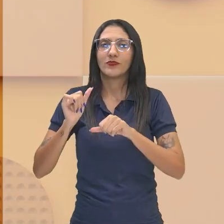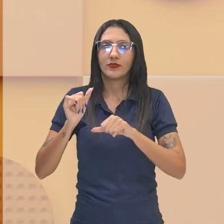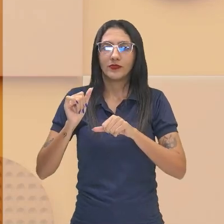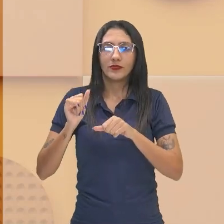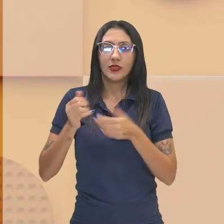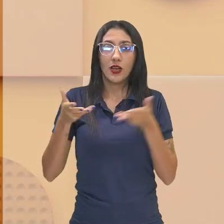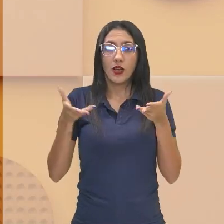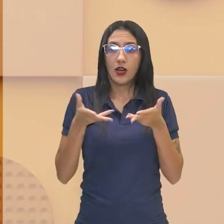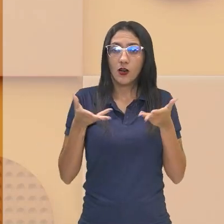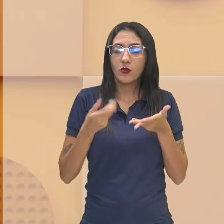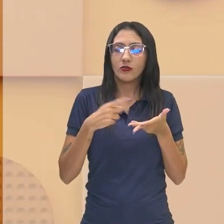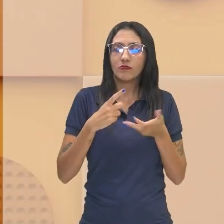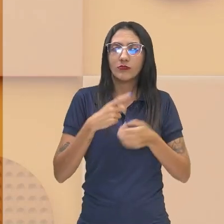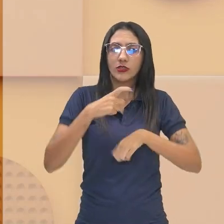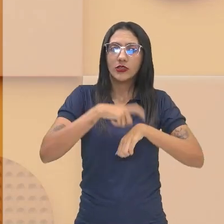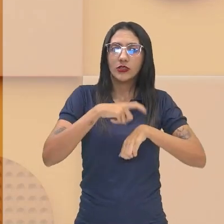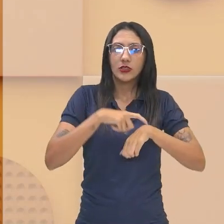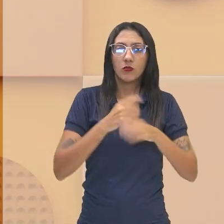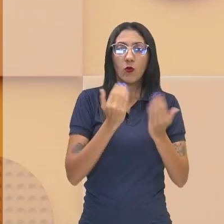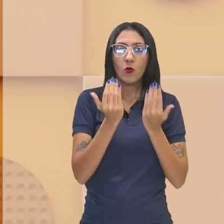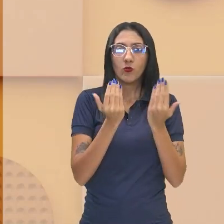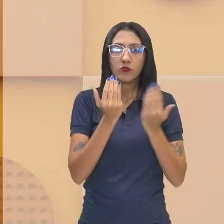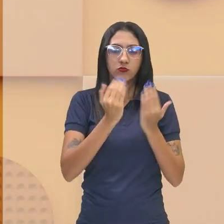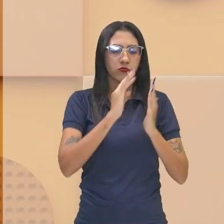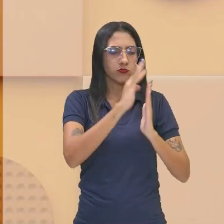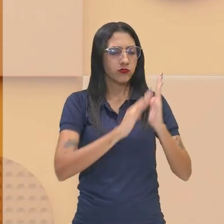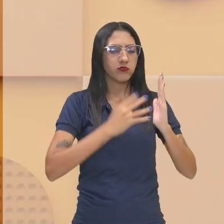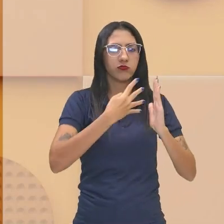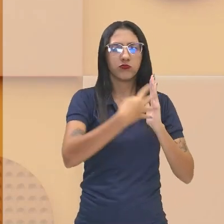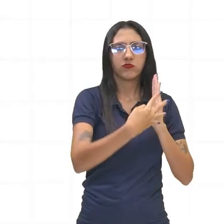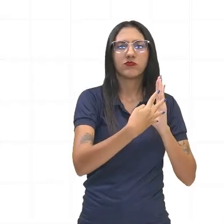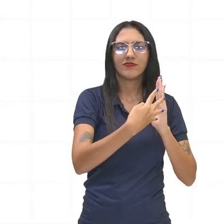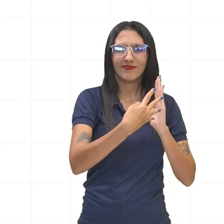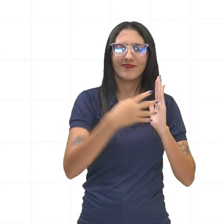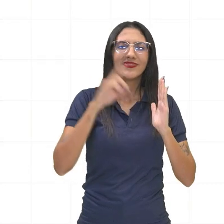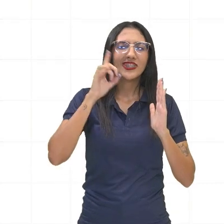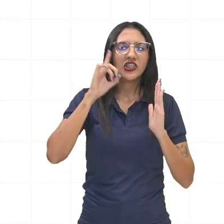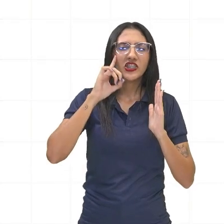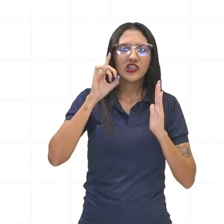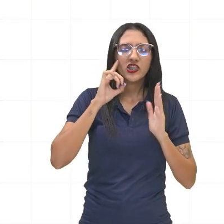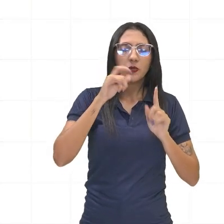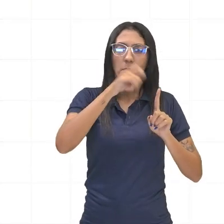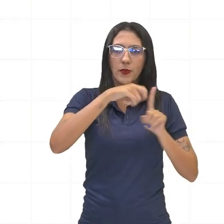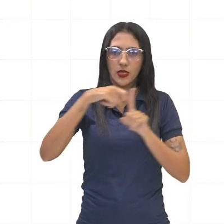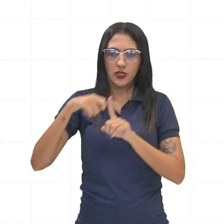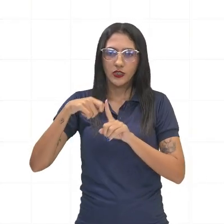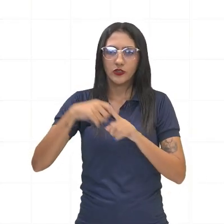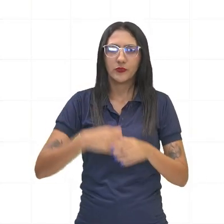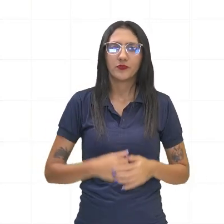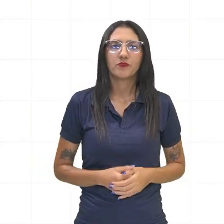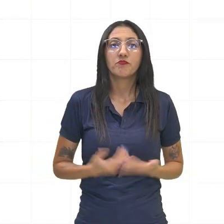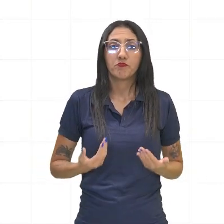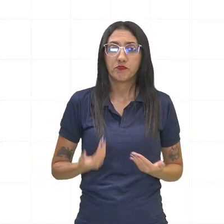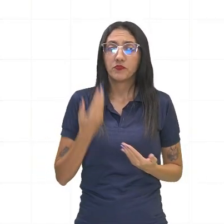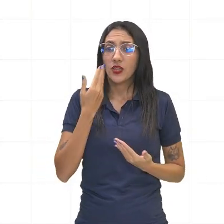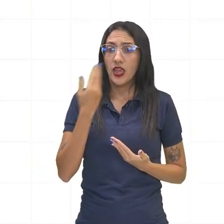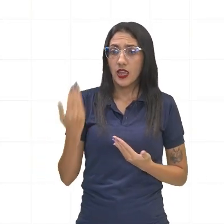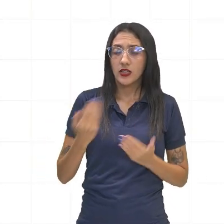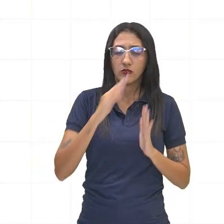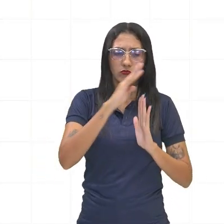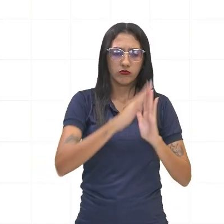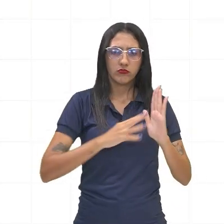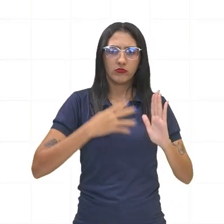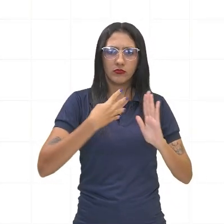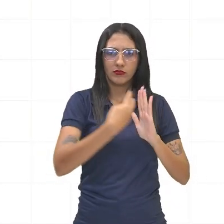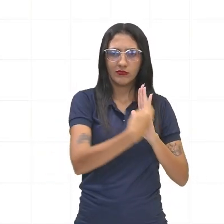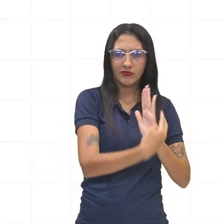o tempo medido pelos calendários. Olha só, o calendário é um sistema de